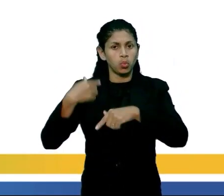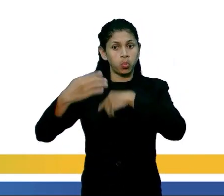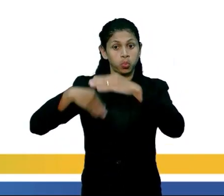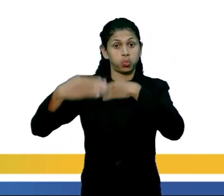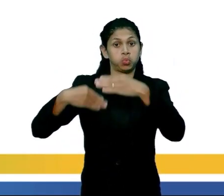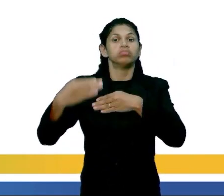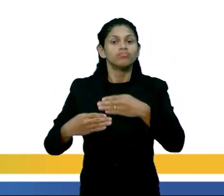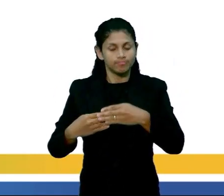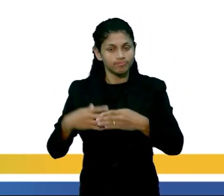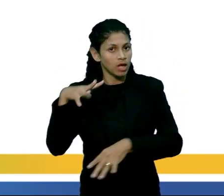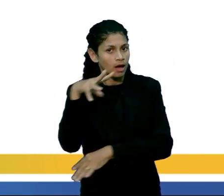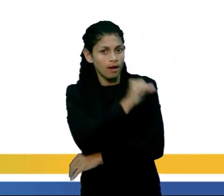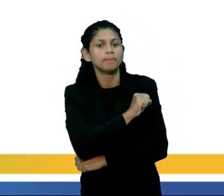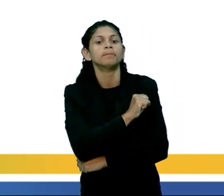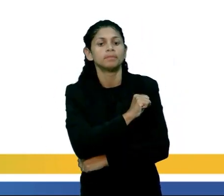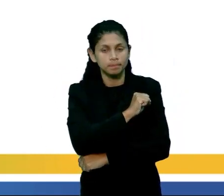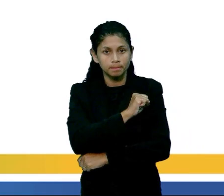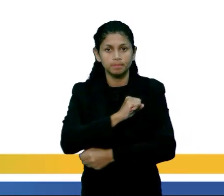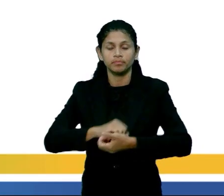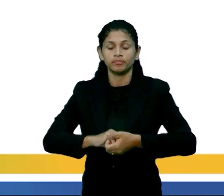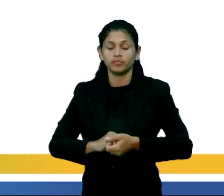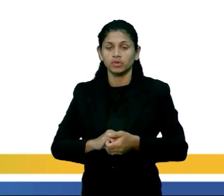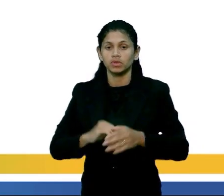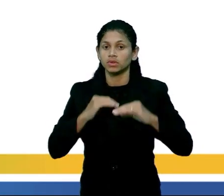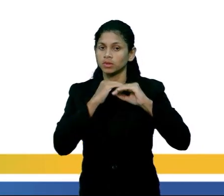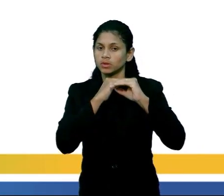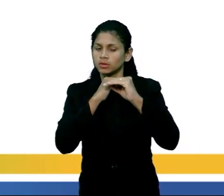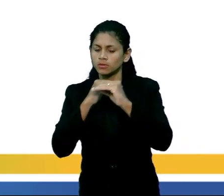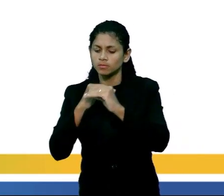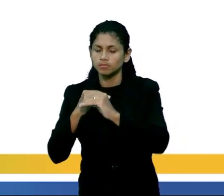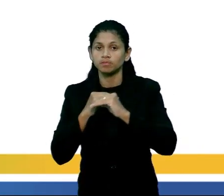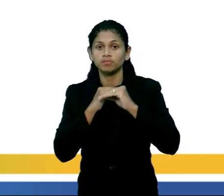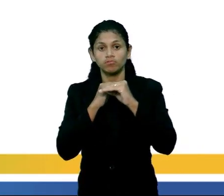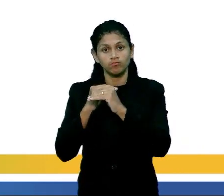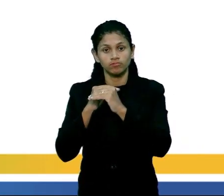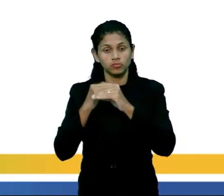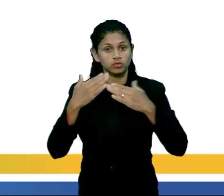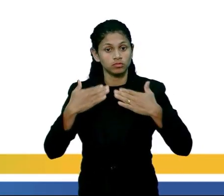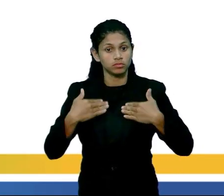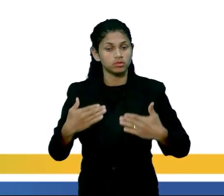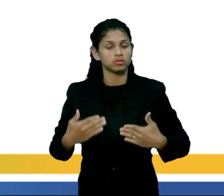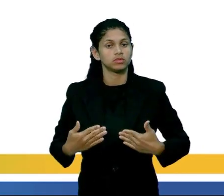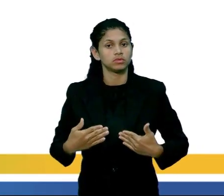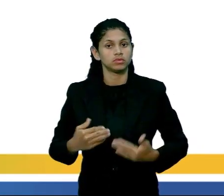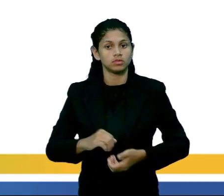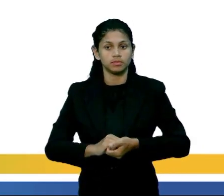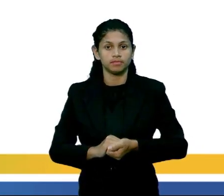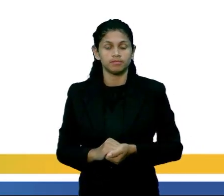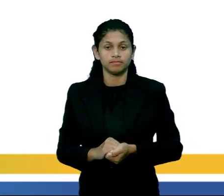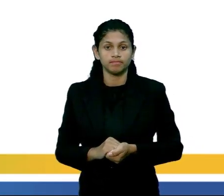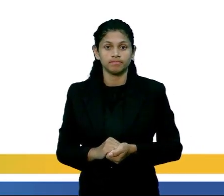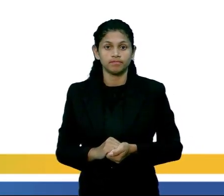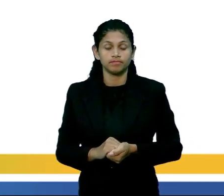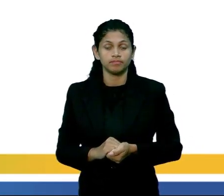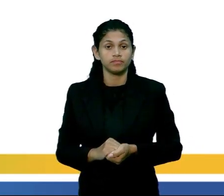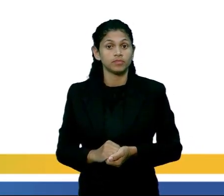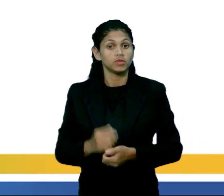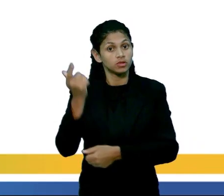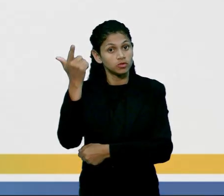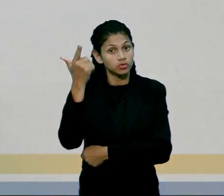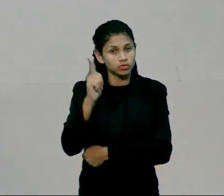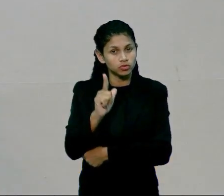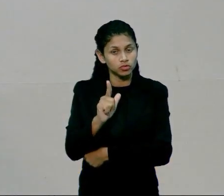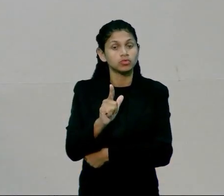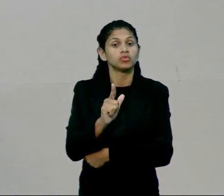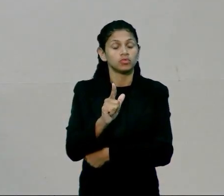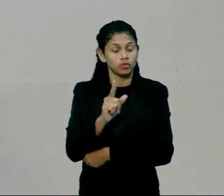funcionais, a fim de manter o funcionamento harmonioso do organismo. Então, vamos já parar mais uma vez para fazer essa